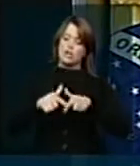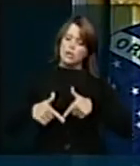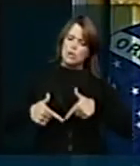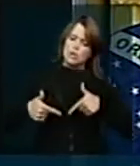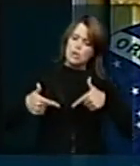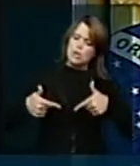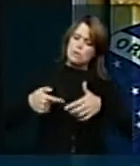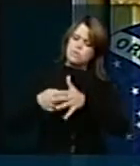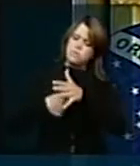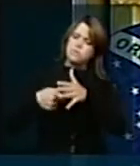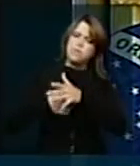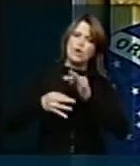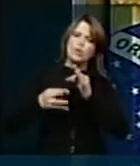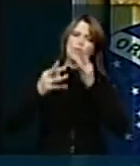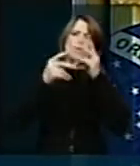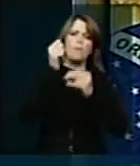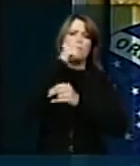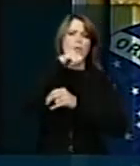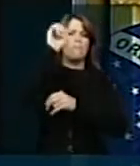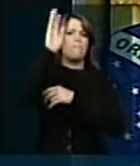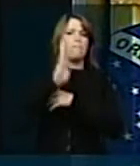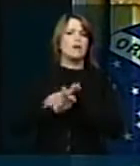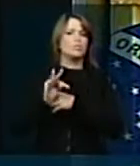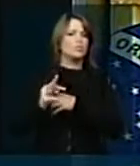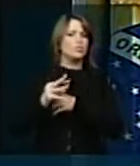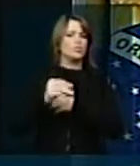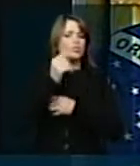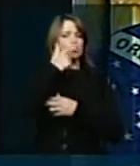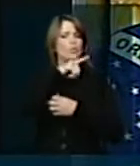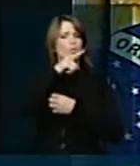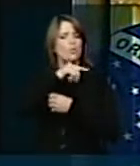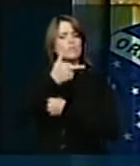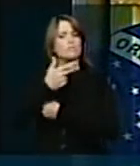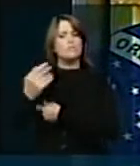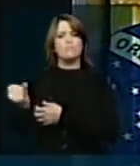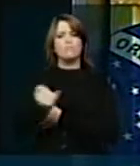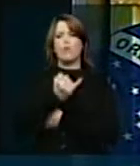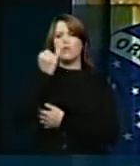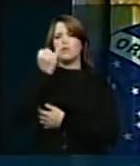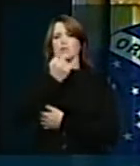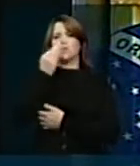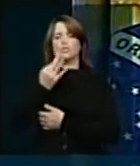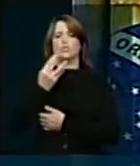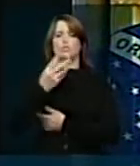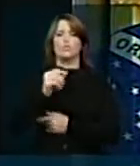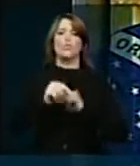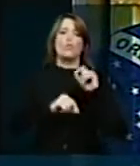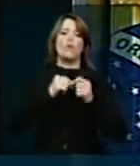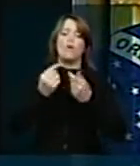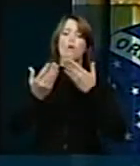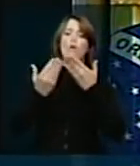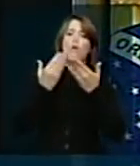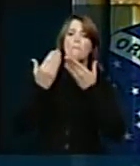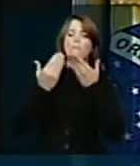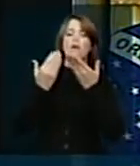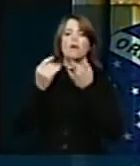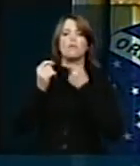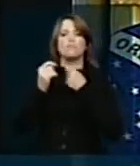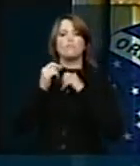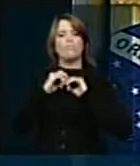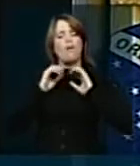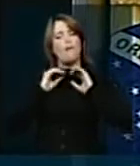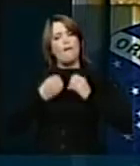das mulheres em todo o Brasil permitiu importantes conquistas em relação à dignidade na